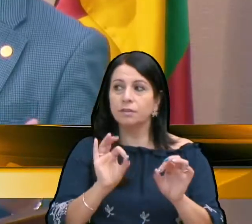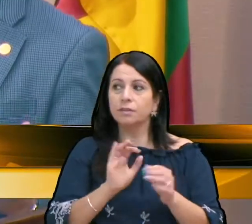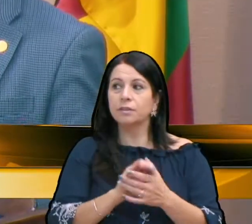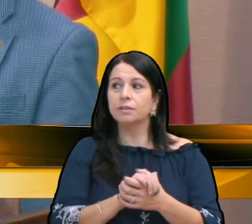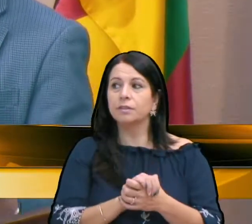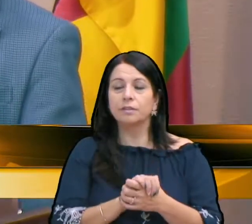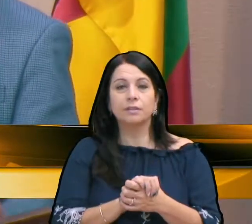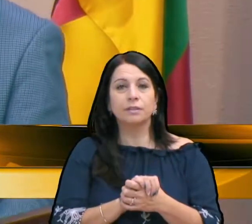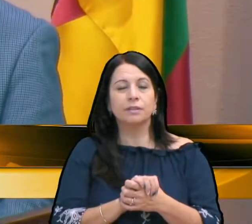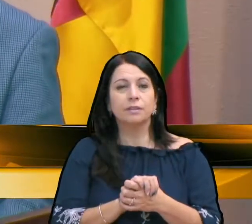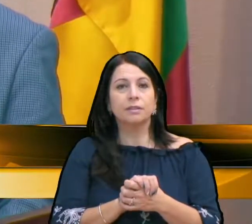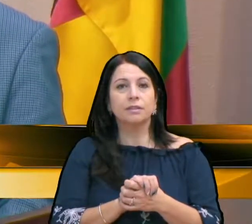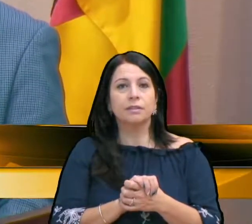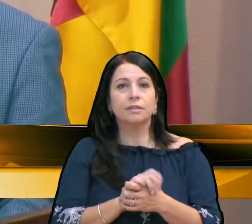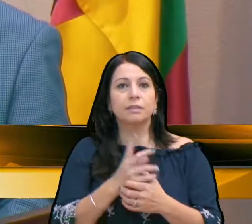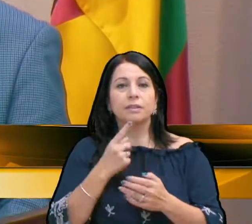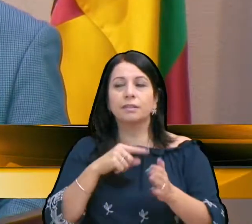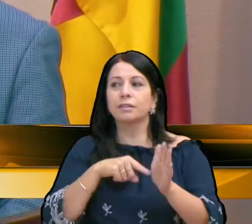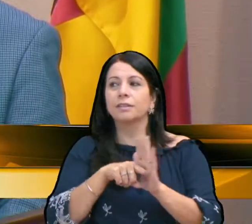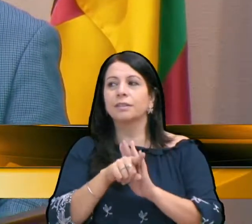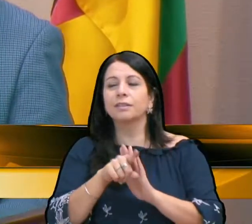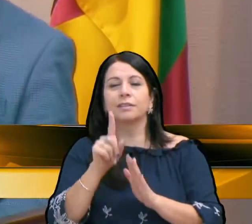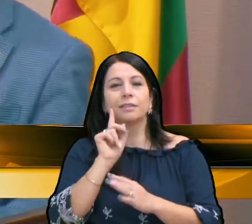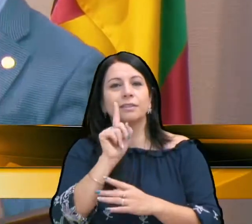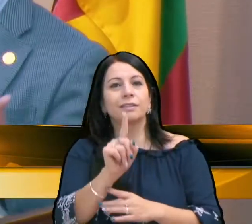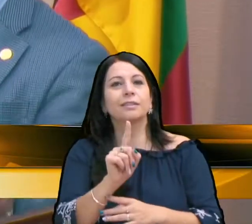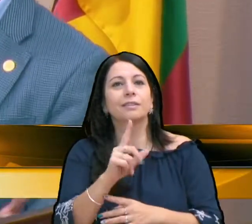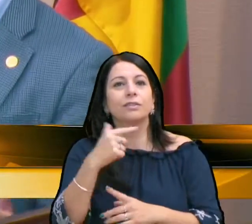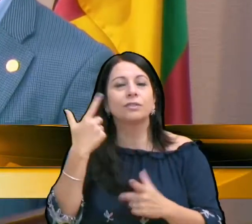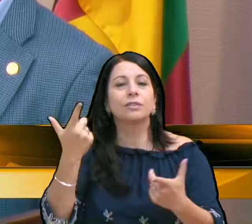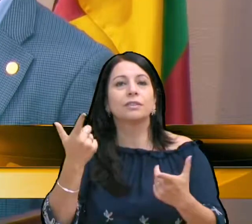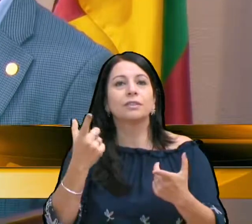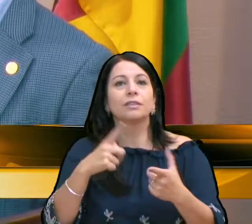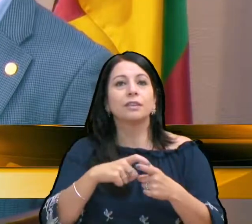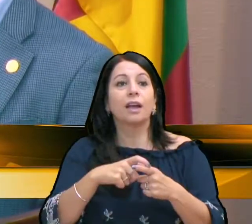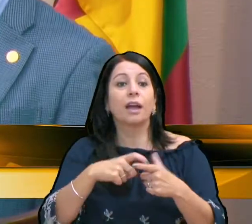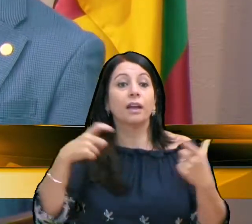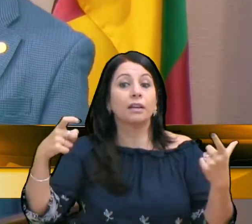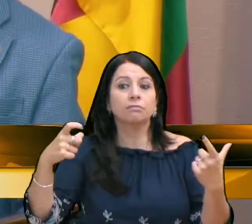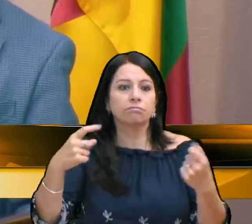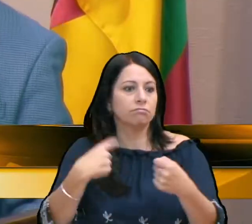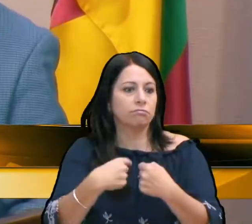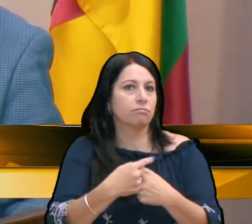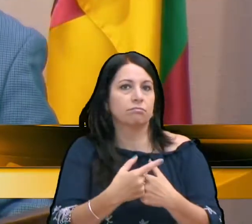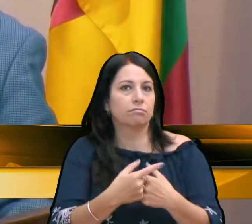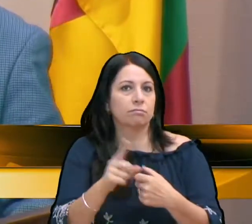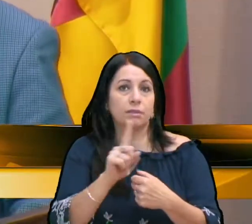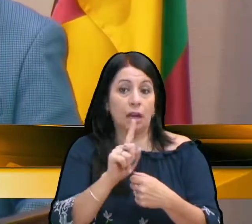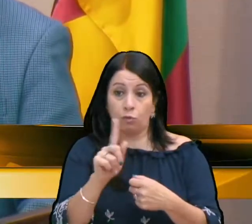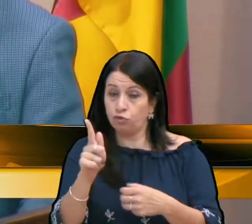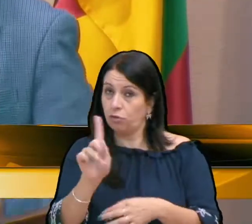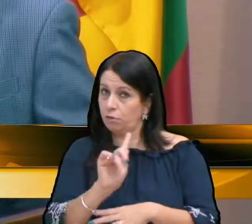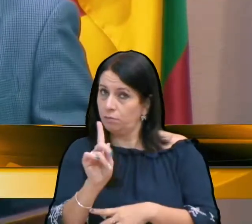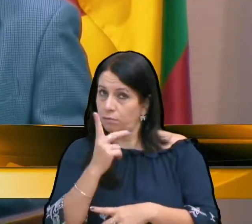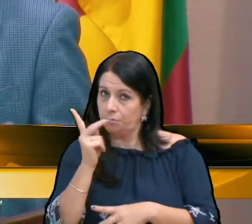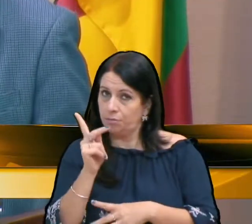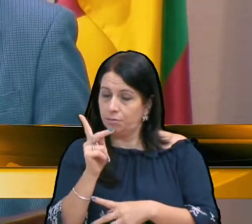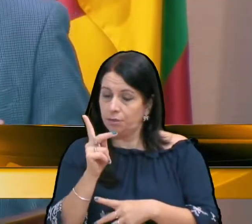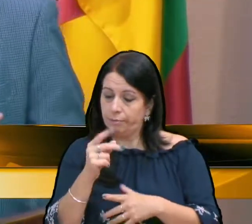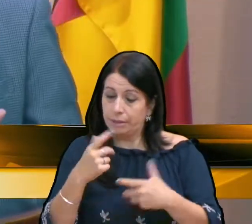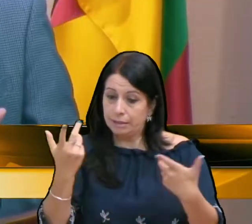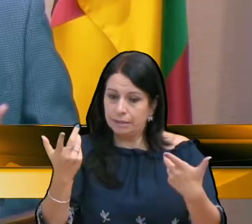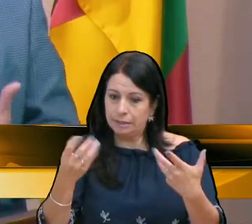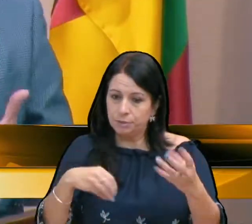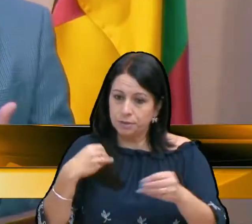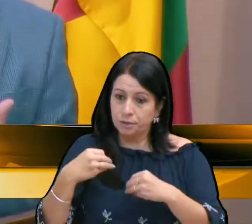Então, nós temos que nos perguntar, onde é que está a grandeza dessa cidade? Não em área geográfica, mas a